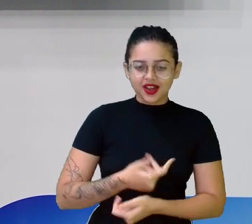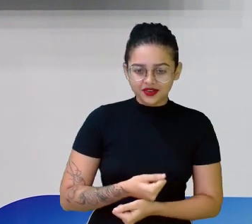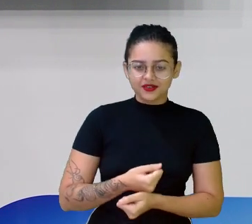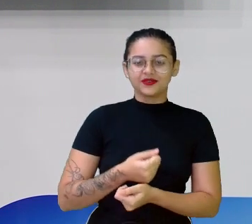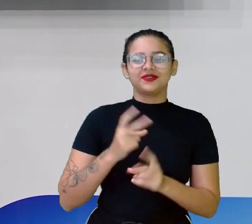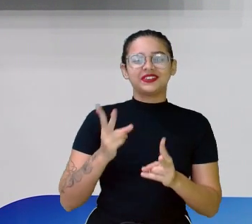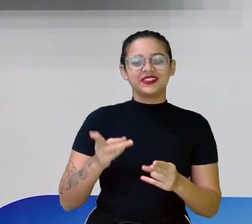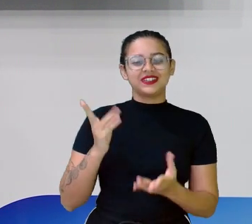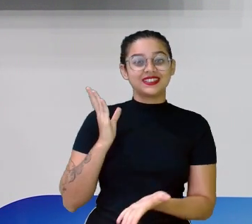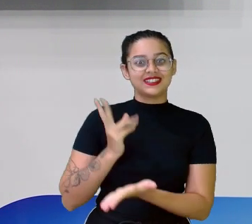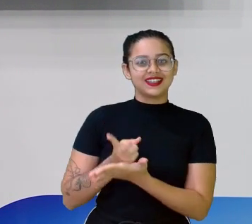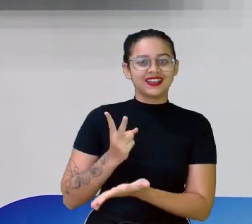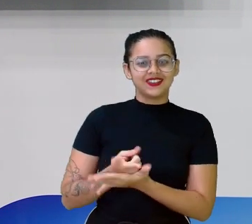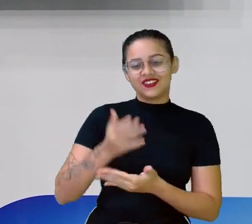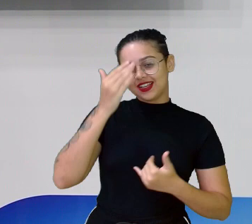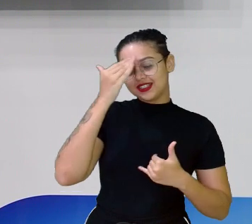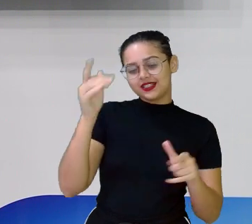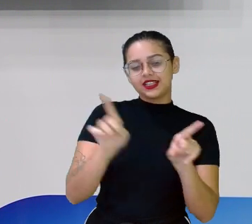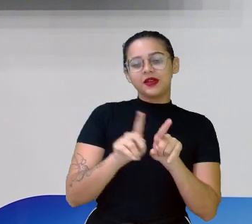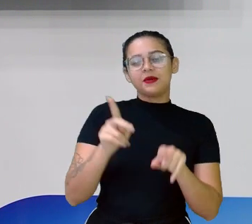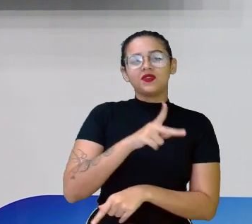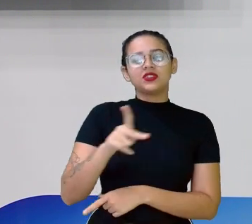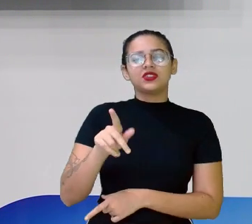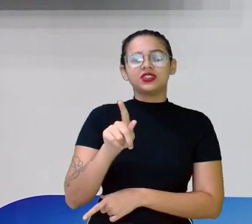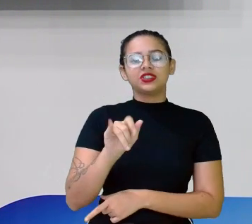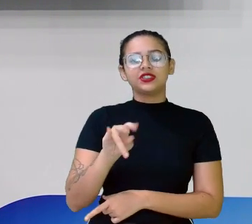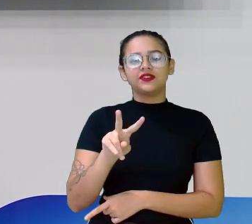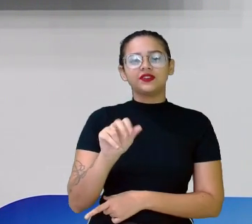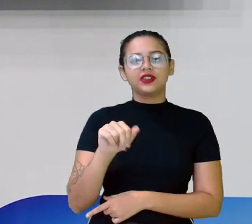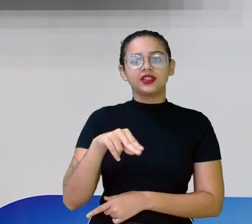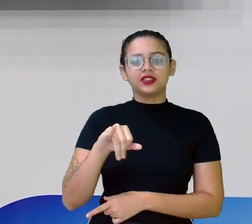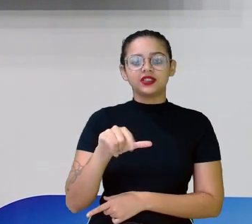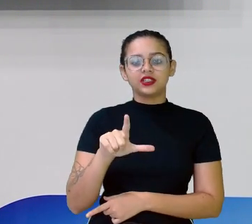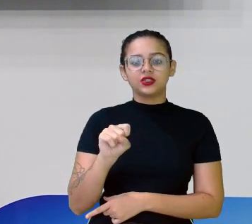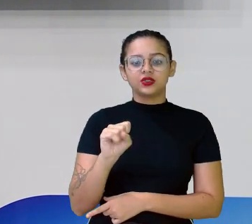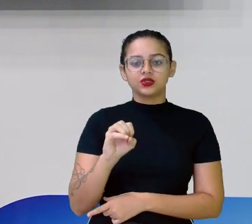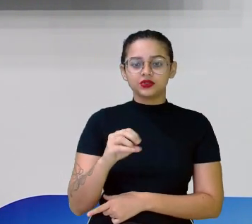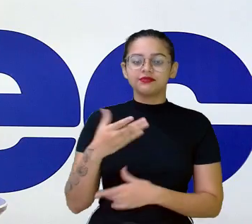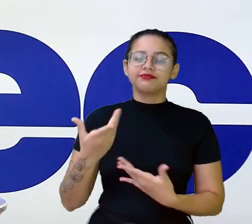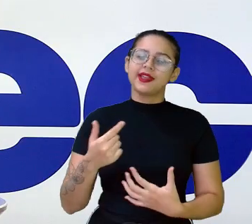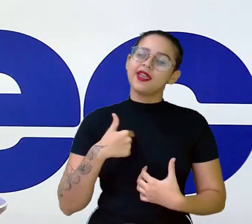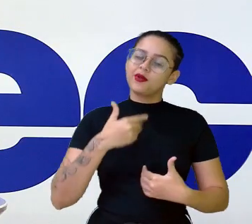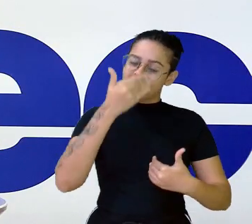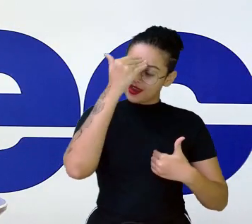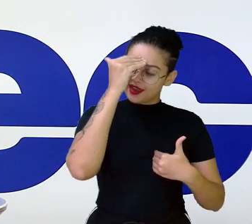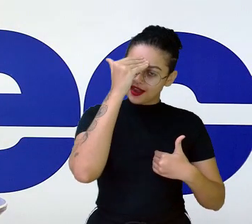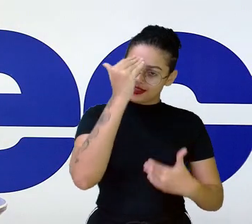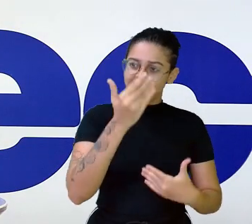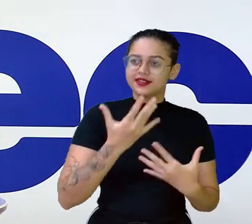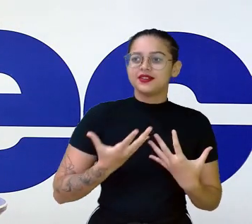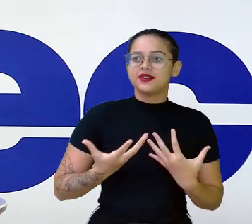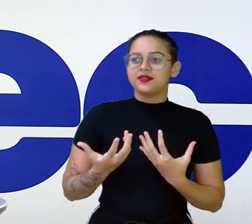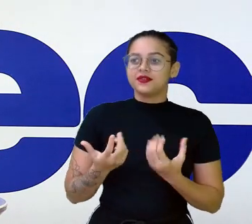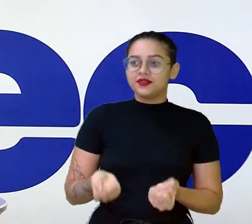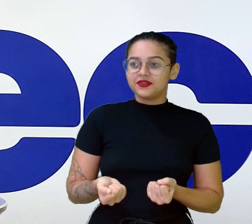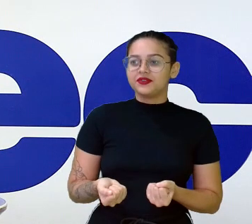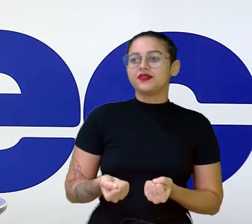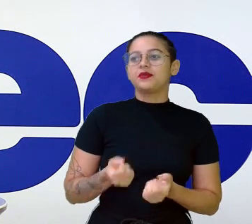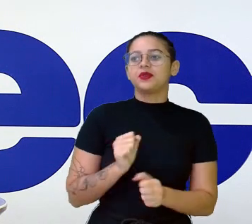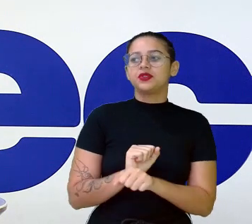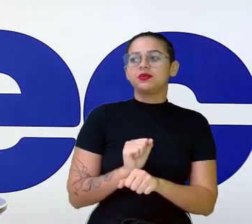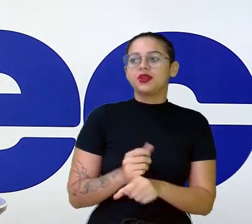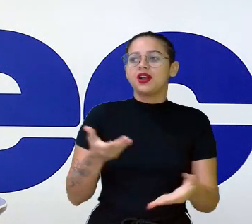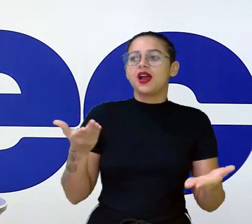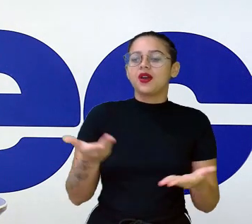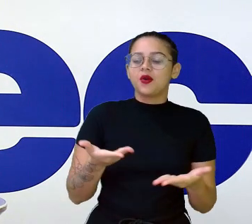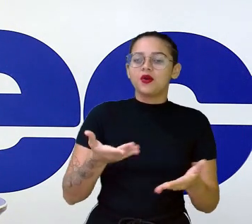como sempre. Agradecer ao professor Givanilson pela participação. Eu que agradeço, né? E vamos por aqui esperando agora